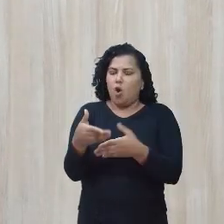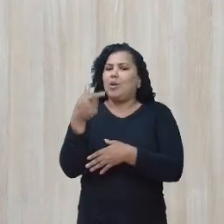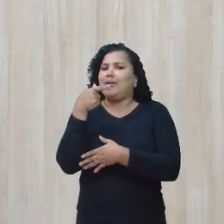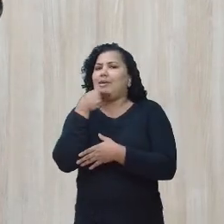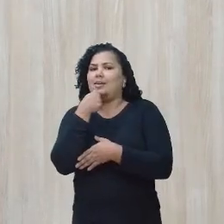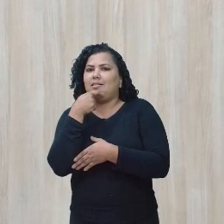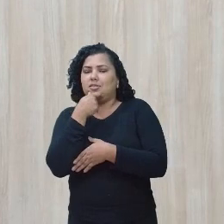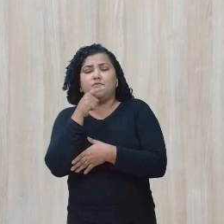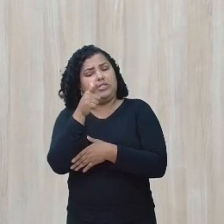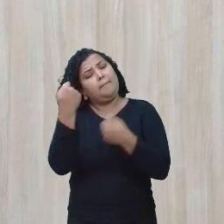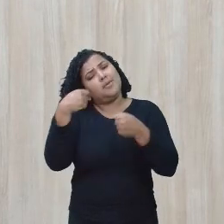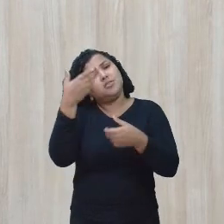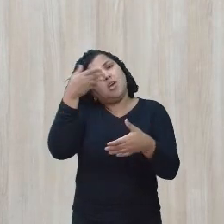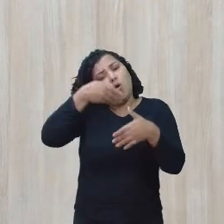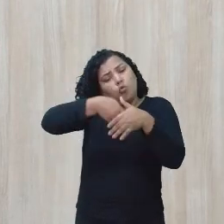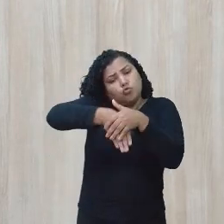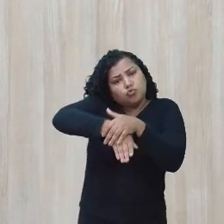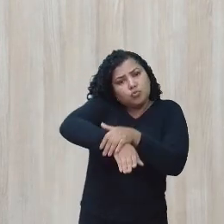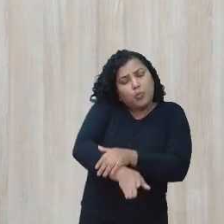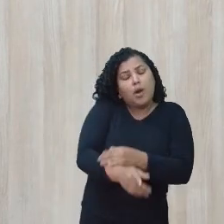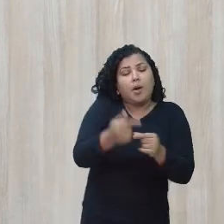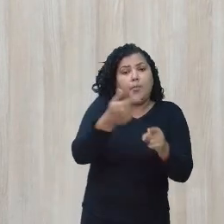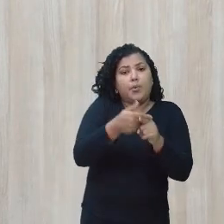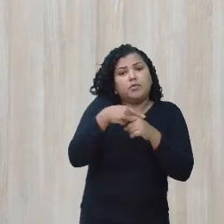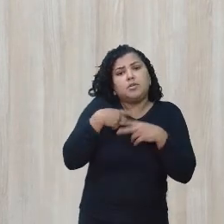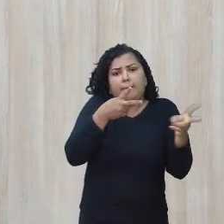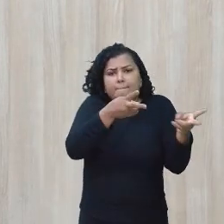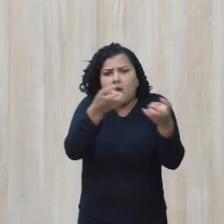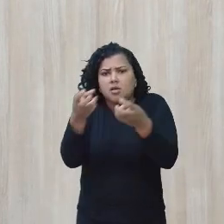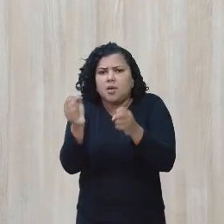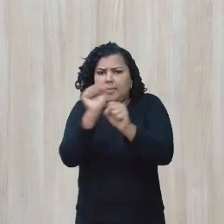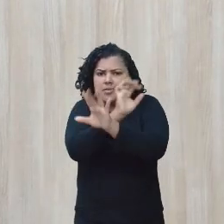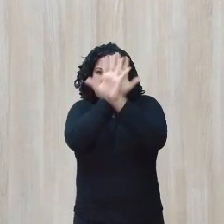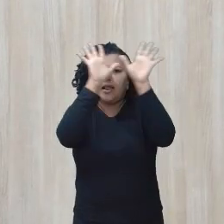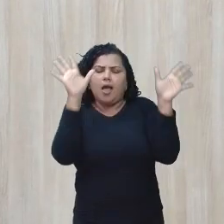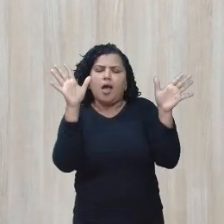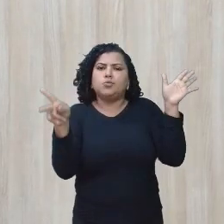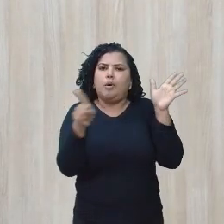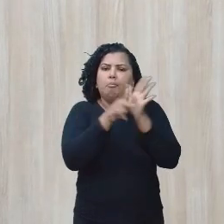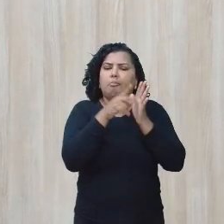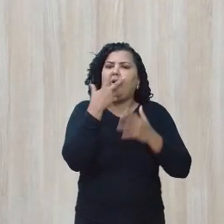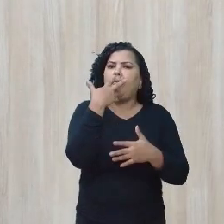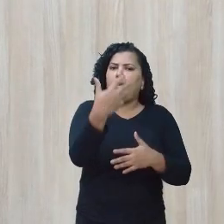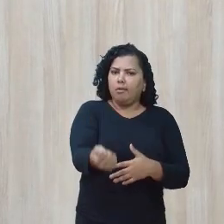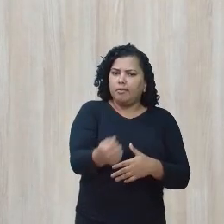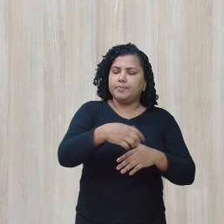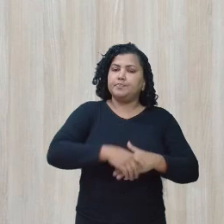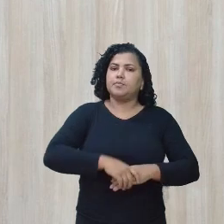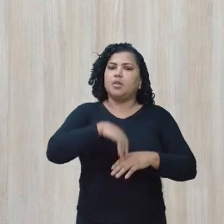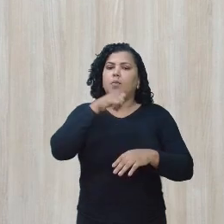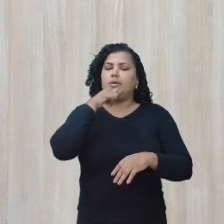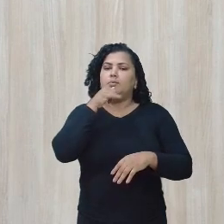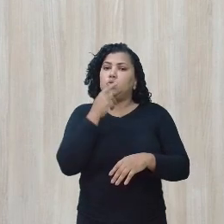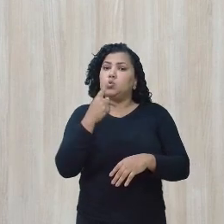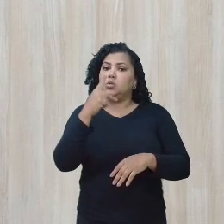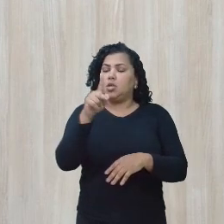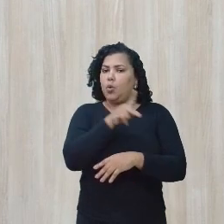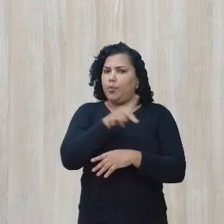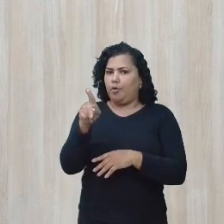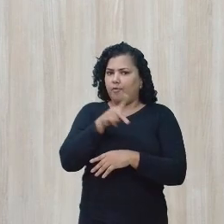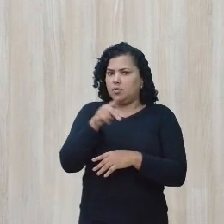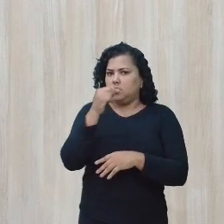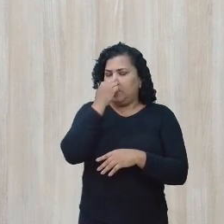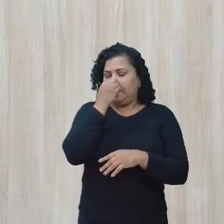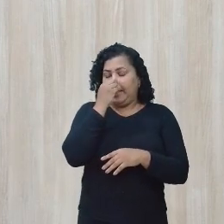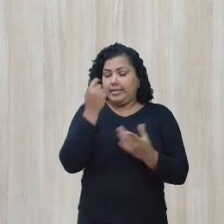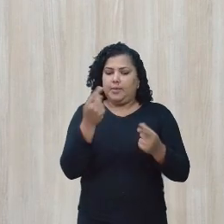você começa a ter uma visão mais aberta sobre a sua própria língua. Quando o professor, seu professor, no chão